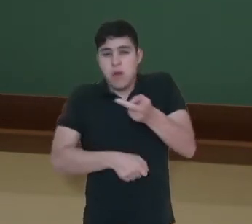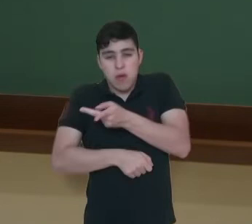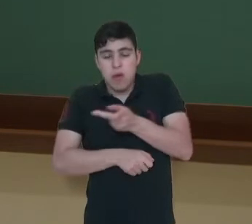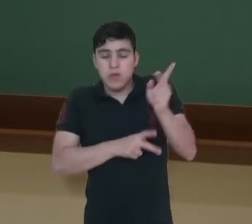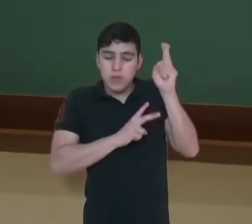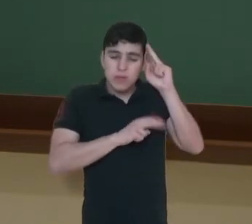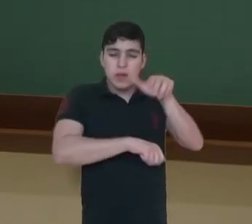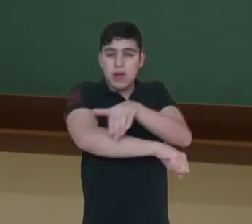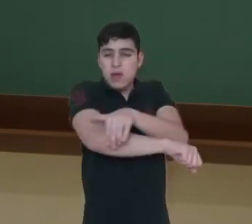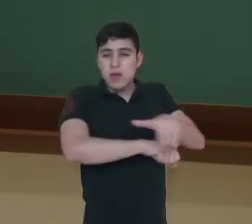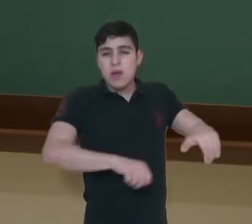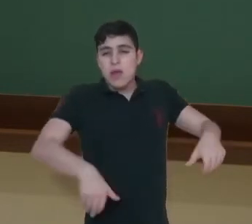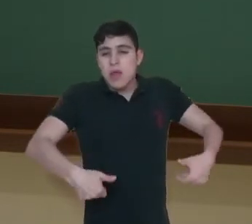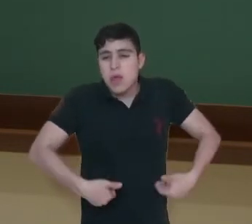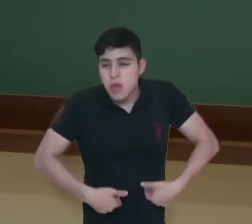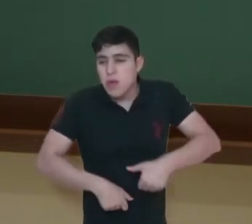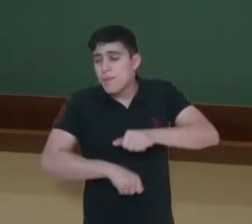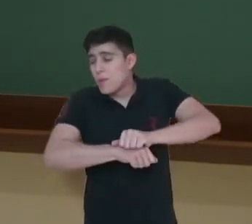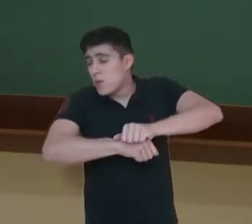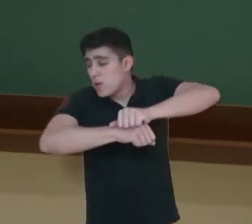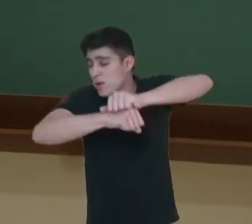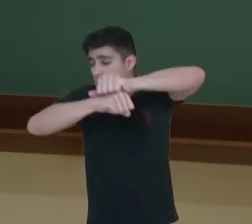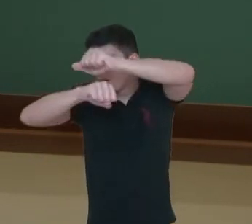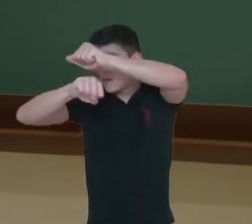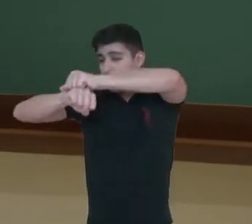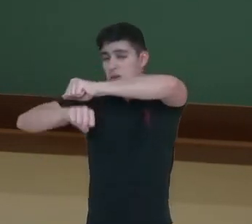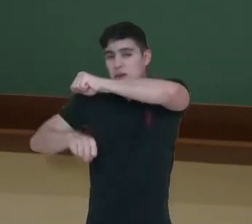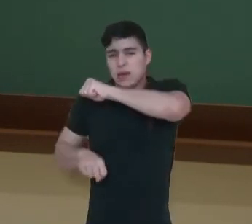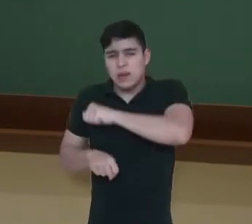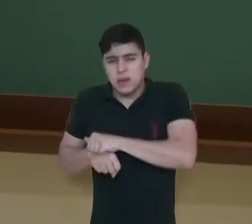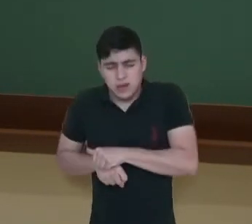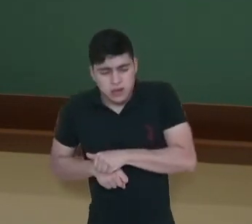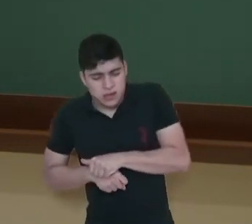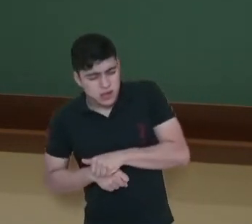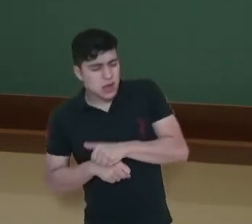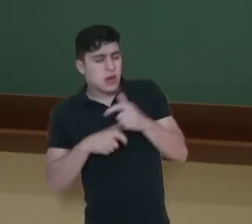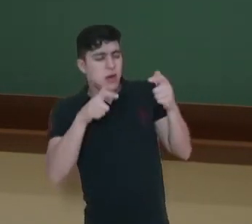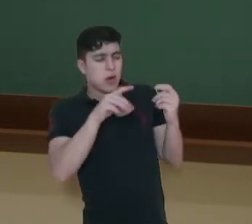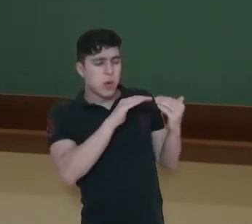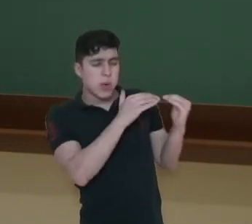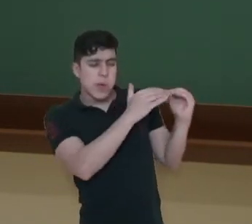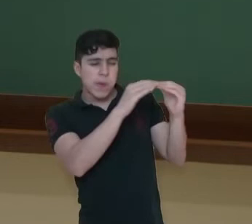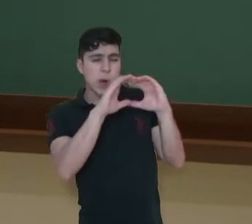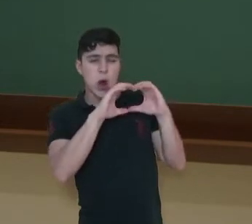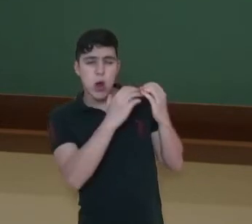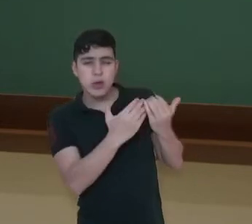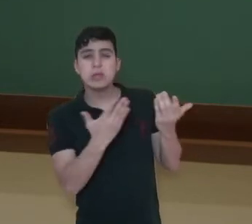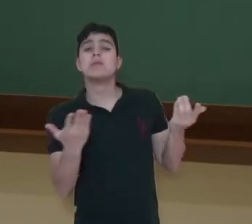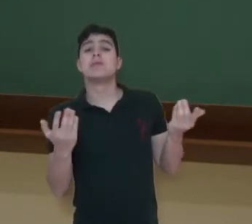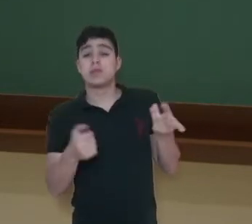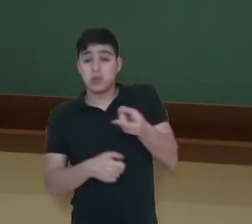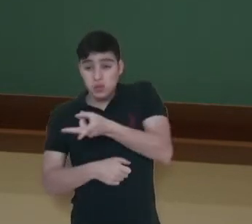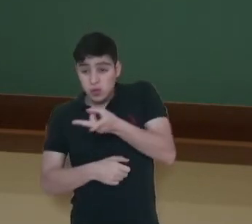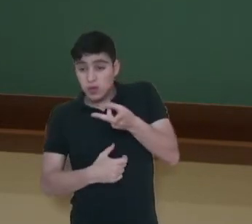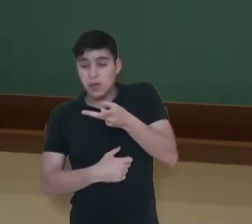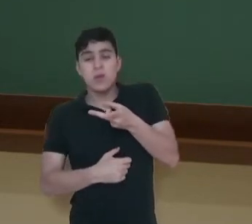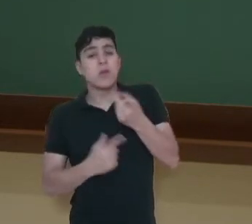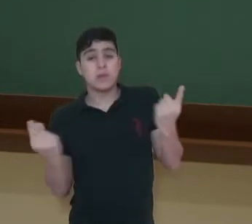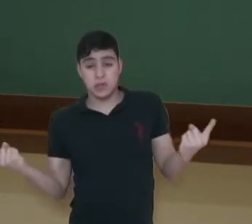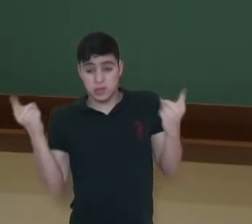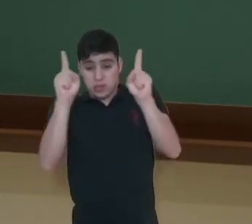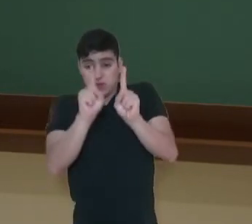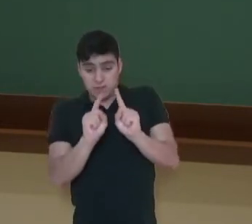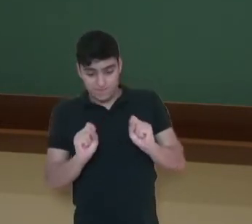passar privação, passar fome, passar toda a dificuldade de uma periferia, de uma comunidade, e eles conseguiram, através do seu